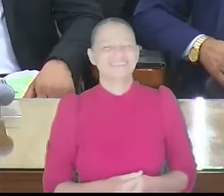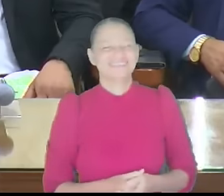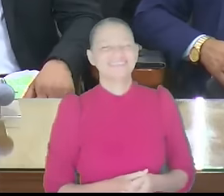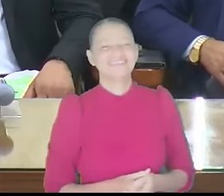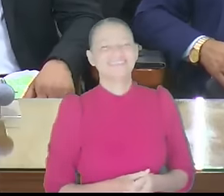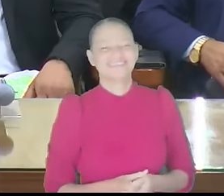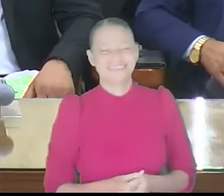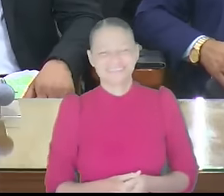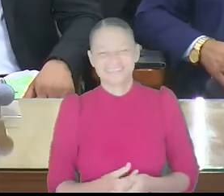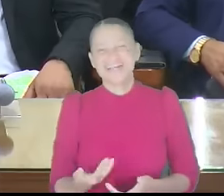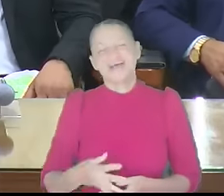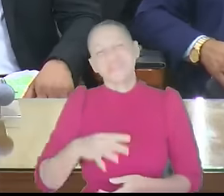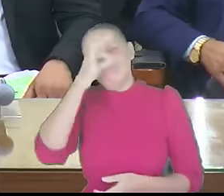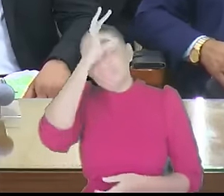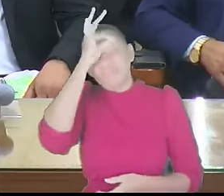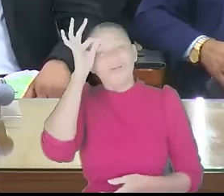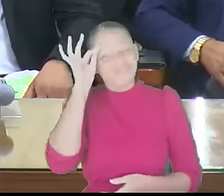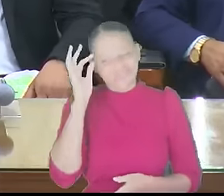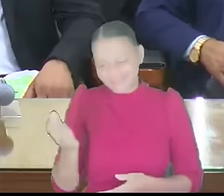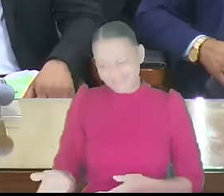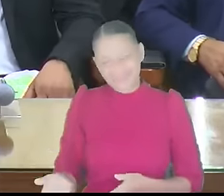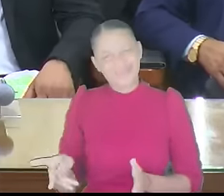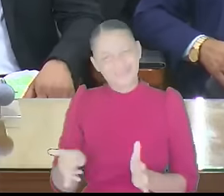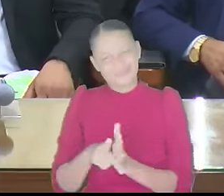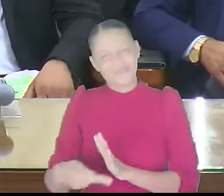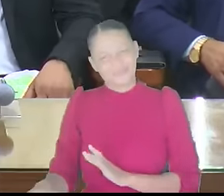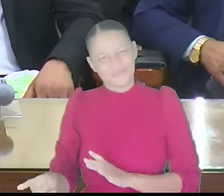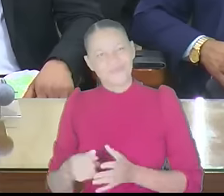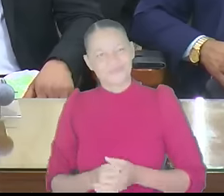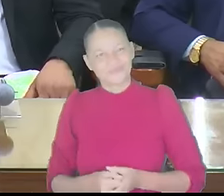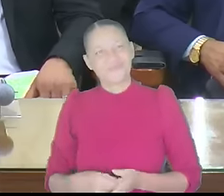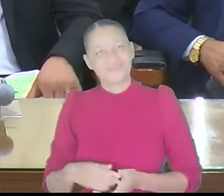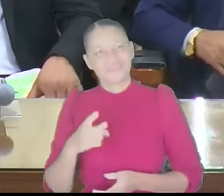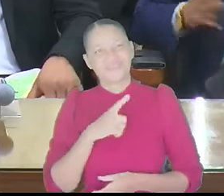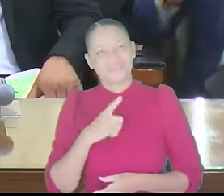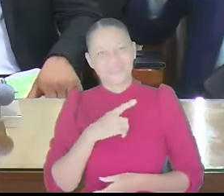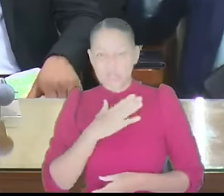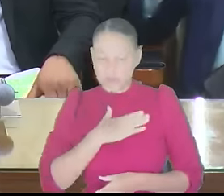Está inocência, né, irmão? Se eu soubesse, eu tinha ido para o enterro. Não tem gente que gosta de enterro, né, pastor?